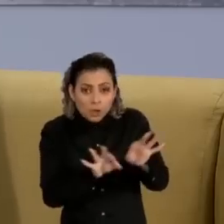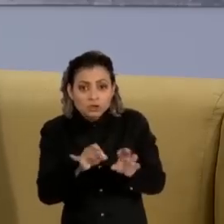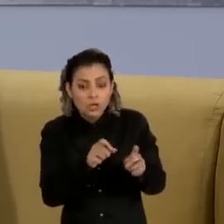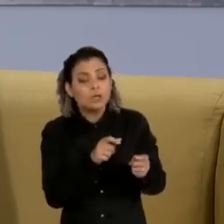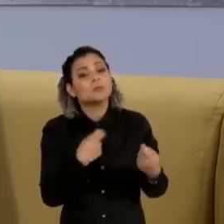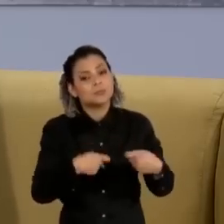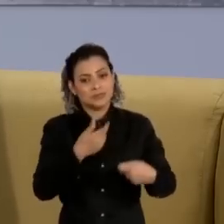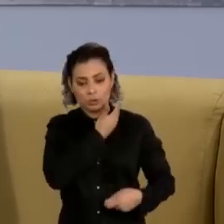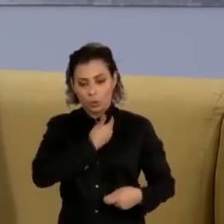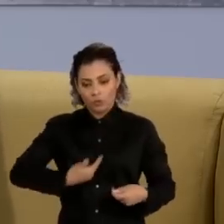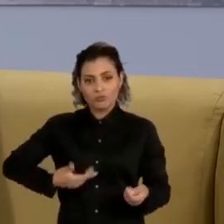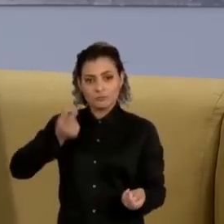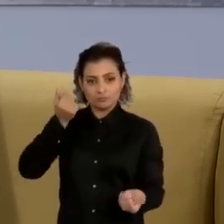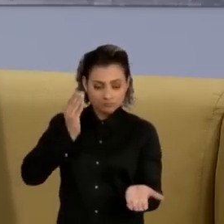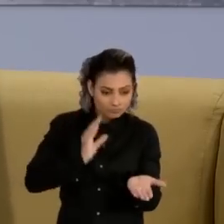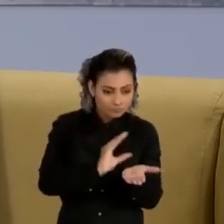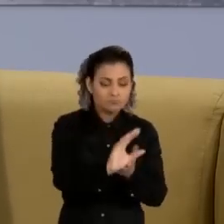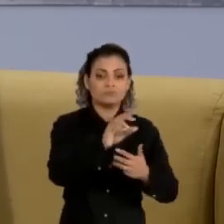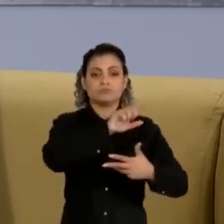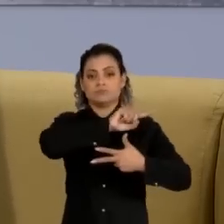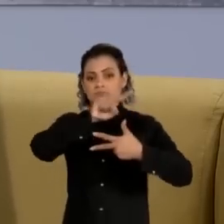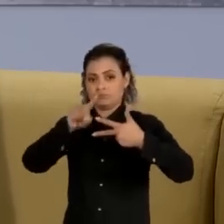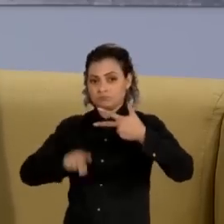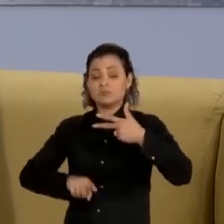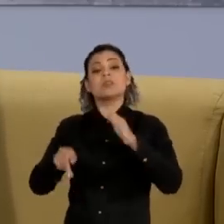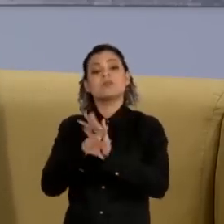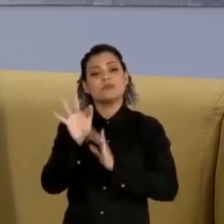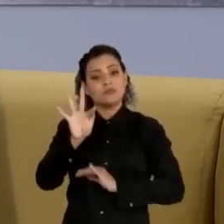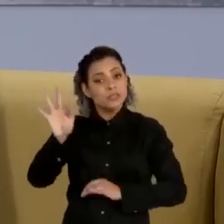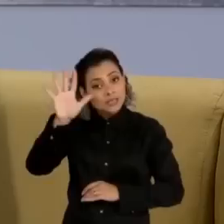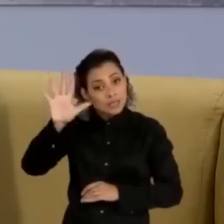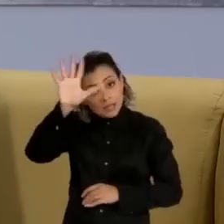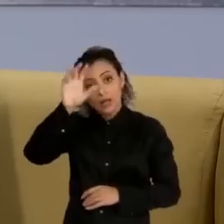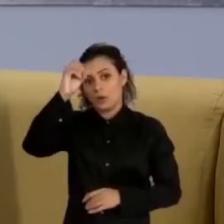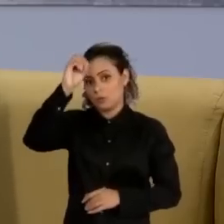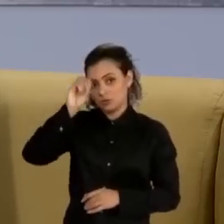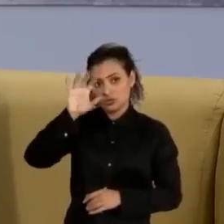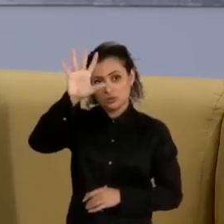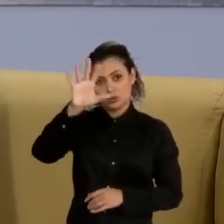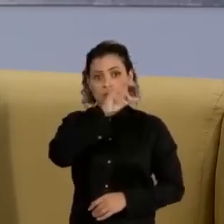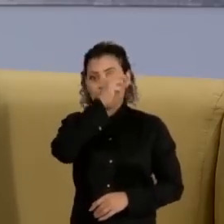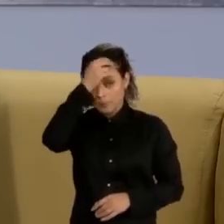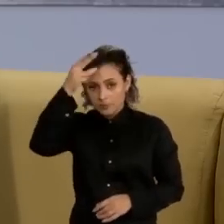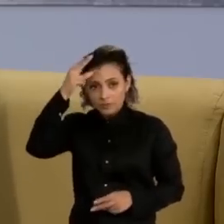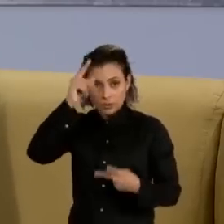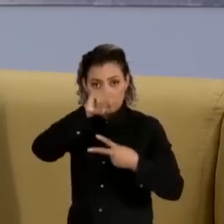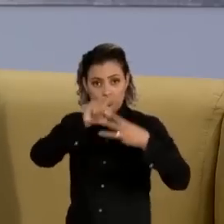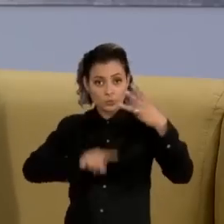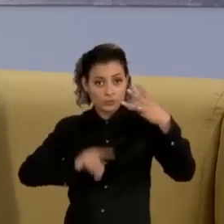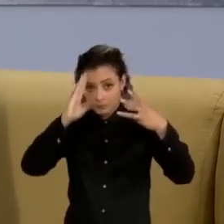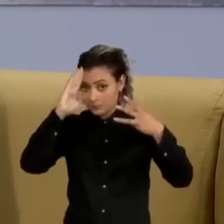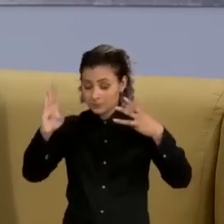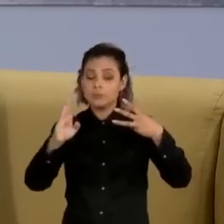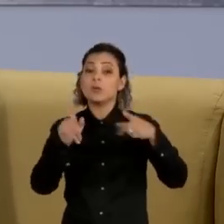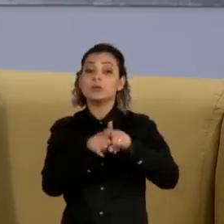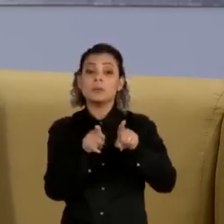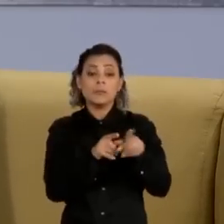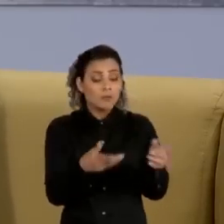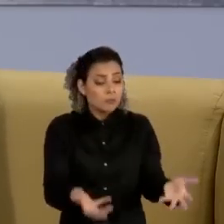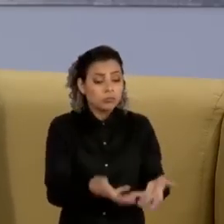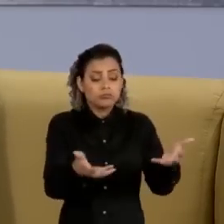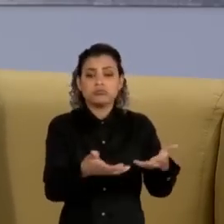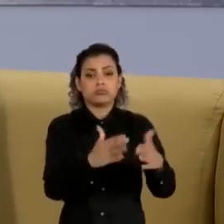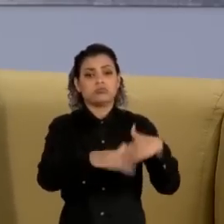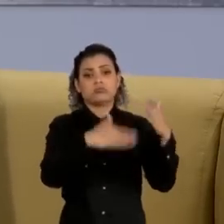recursos públicos das 3 esferas de governo, federal, estadual e municipal, e, infelizmente, ele não funciona e não há uma avaliação